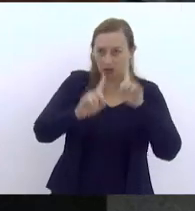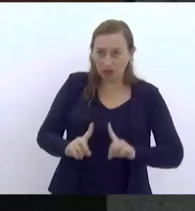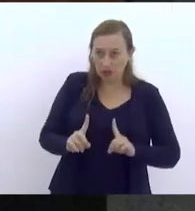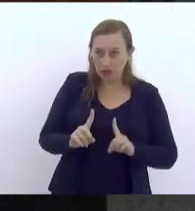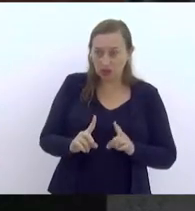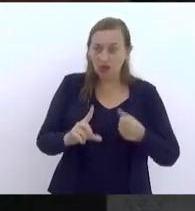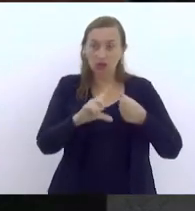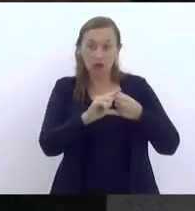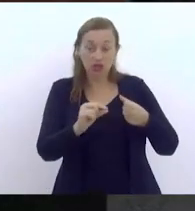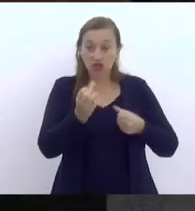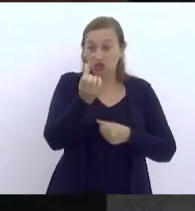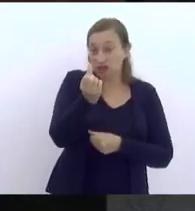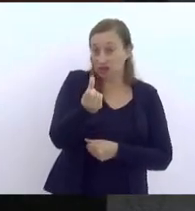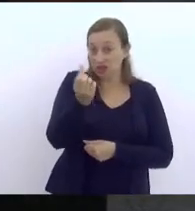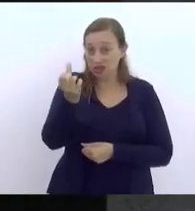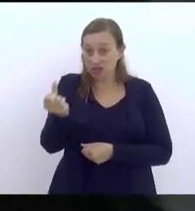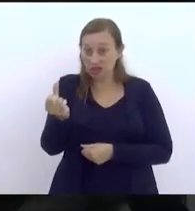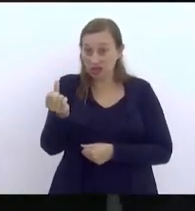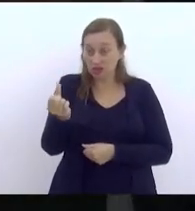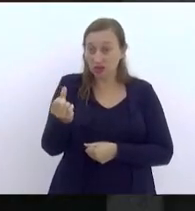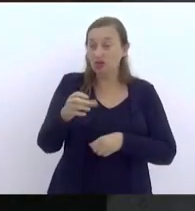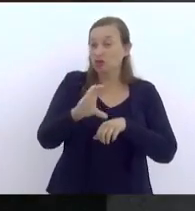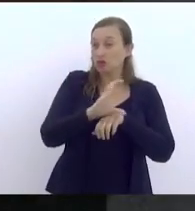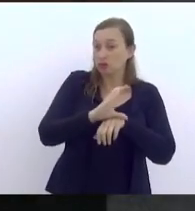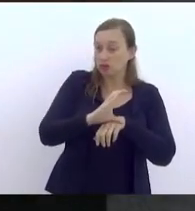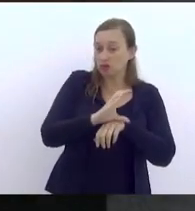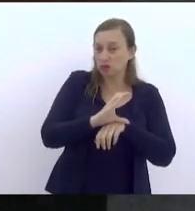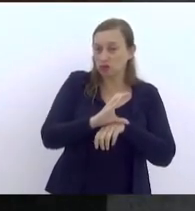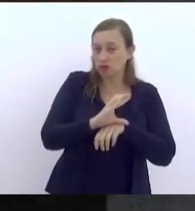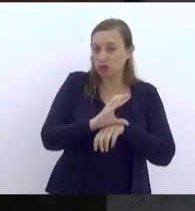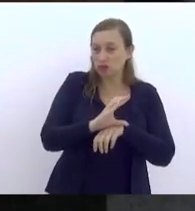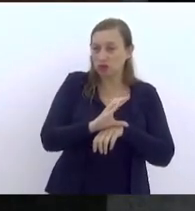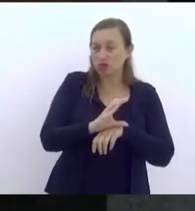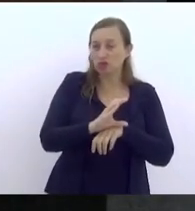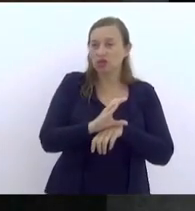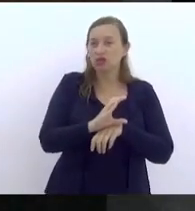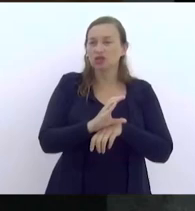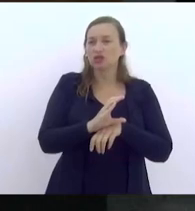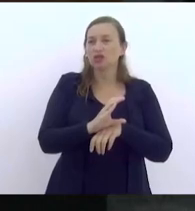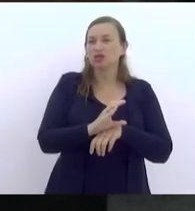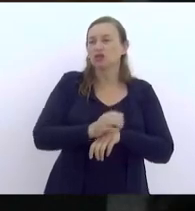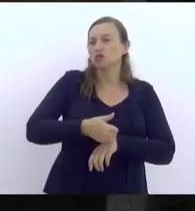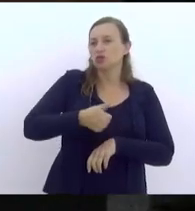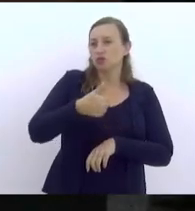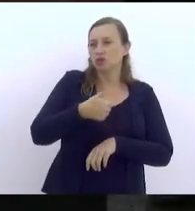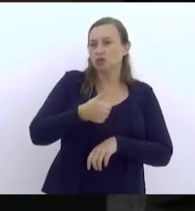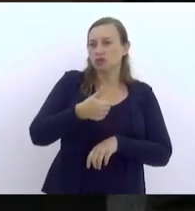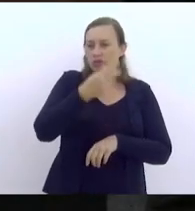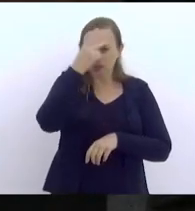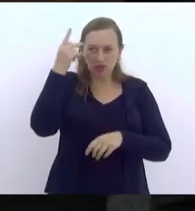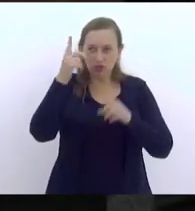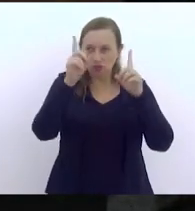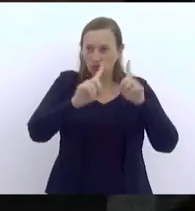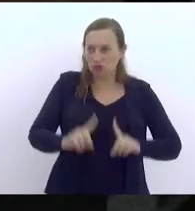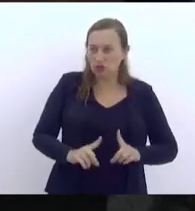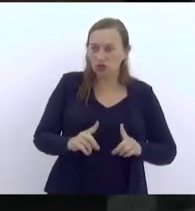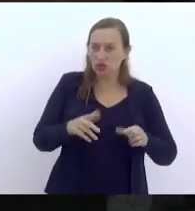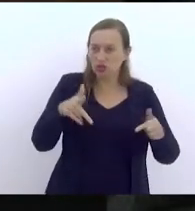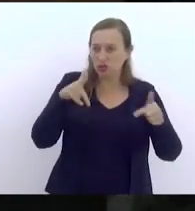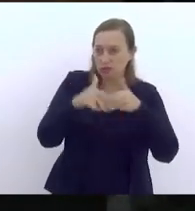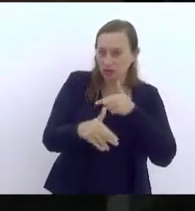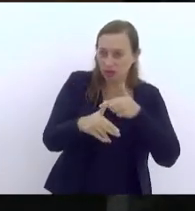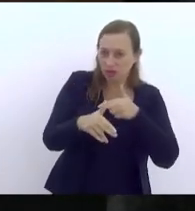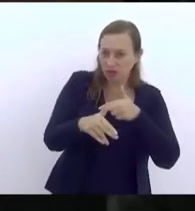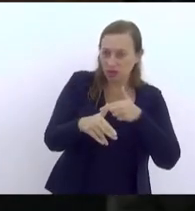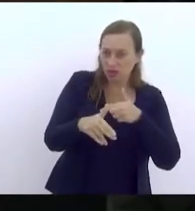o artigo 67 constitui discriminação à pessoa com deficiência. 1. Impedir, dificultar,